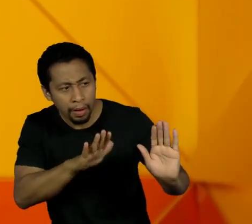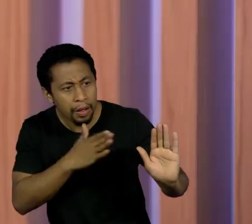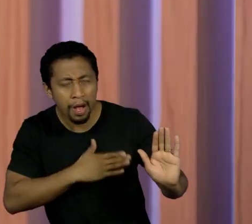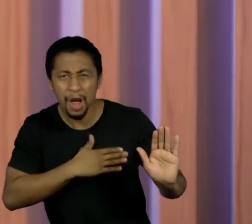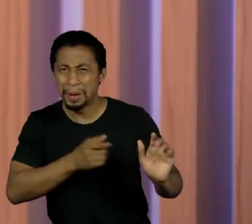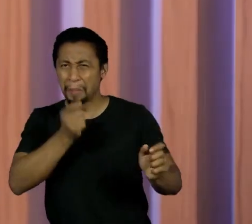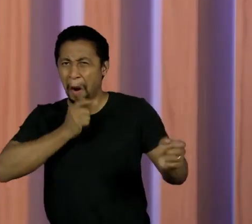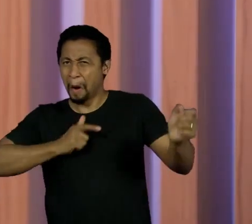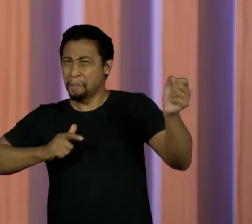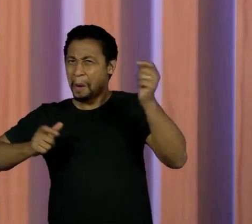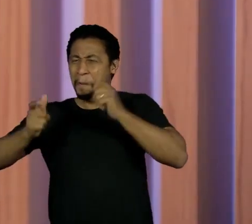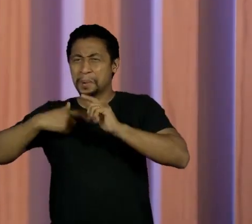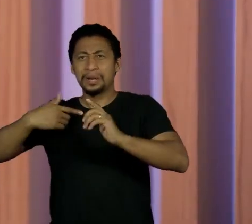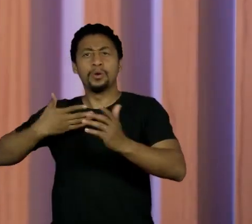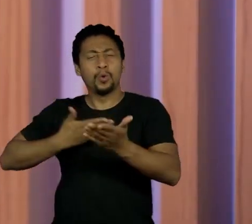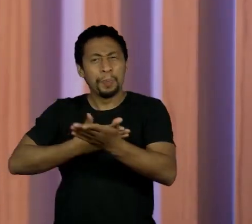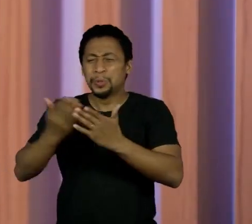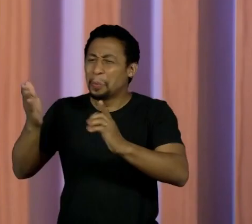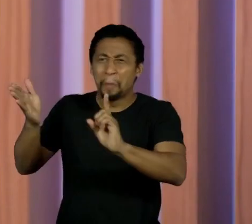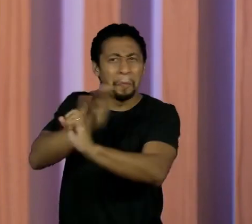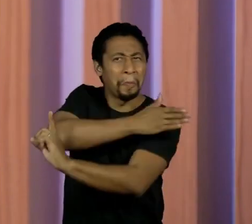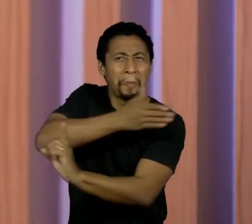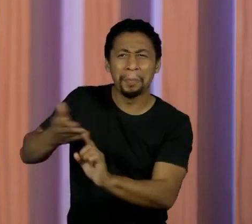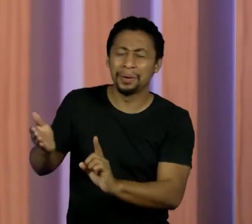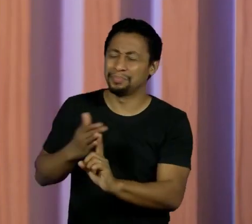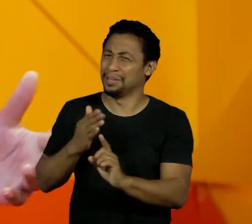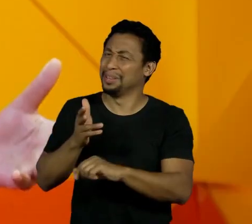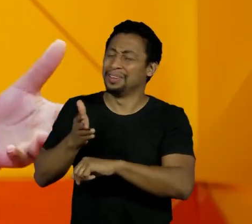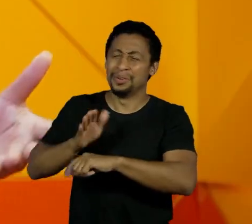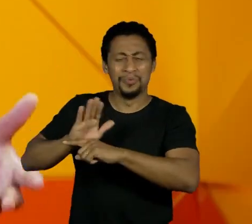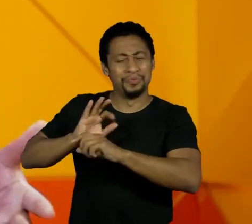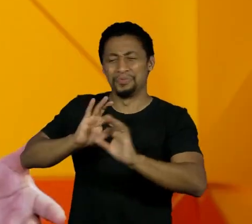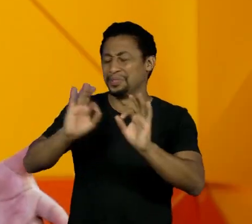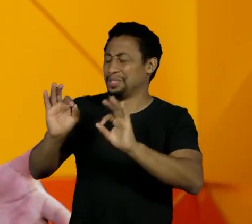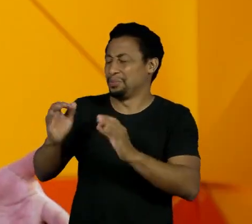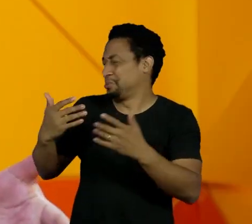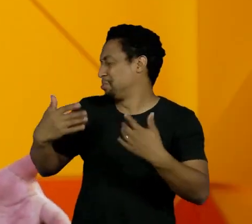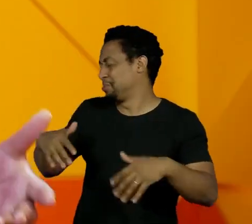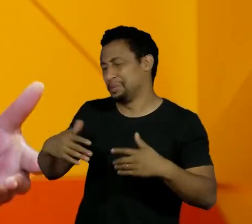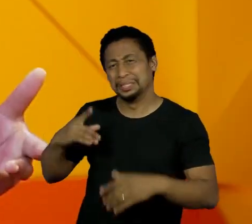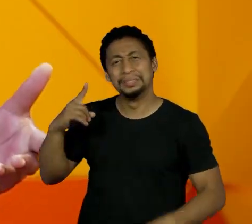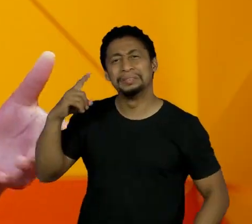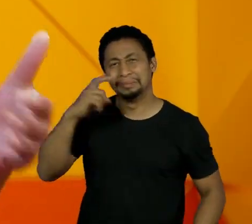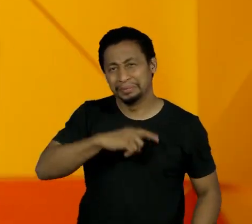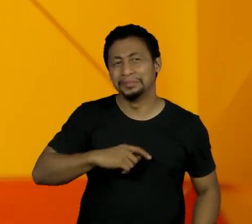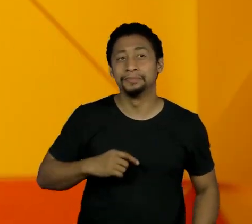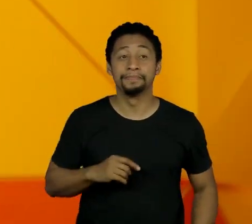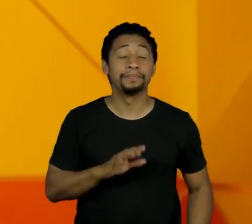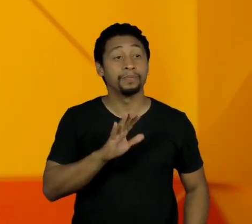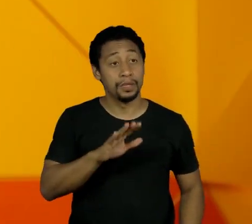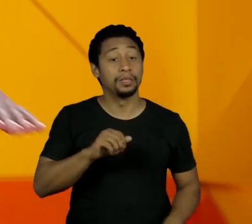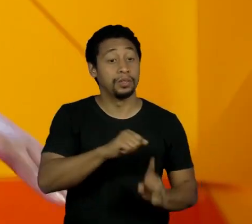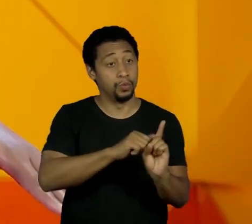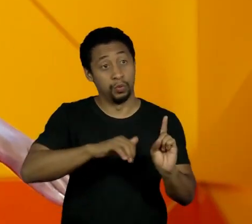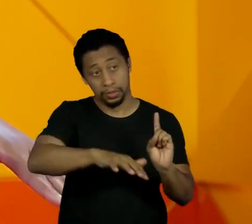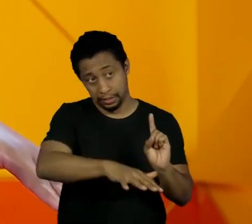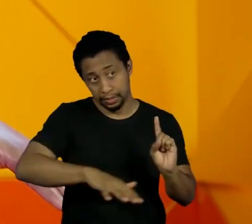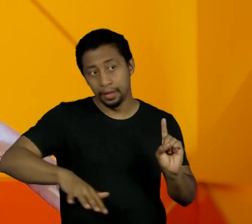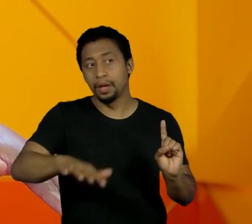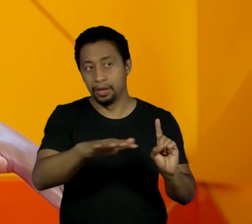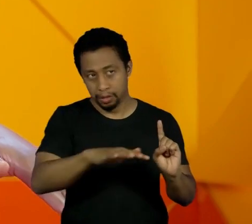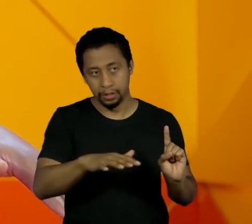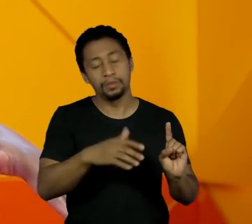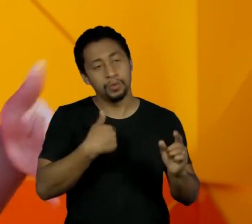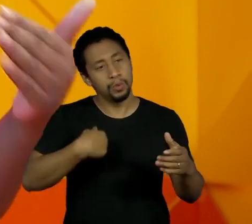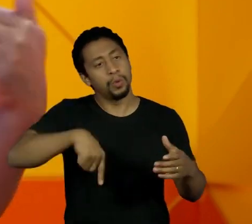Que coisa, aquelas imagens são terríveis. Ô Cida, e pensando nessa sociedade do qual nós também